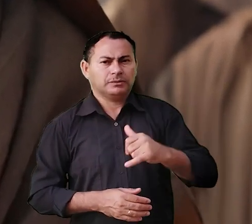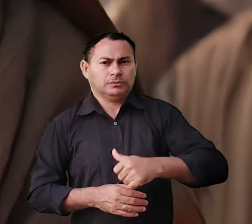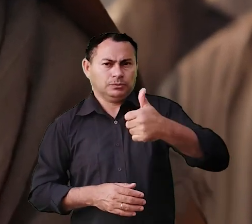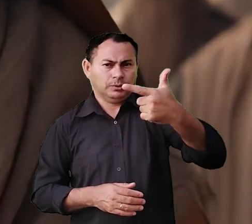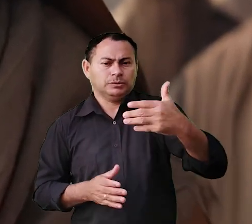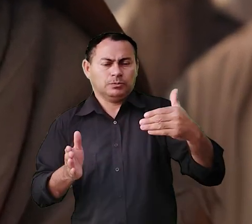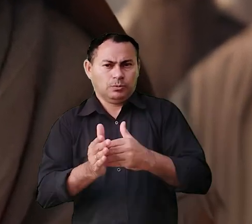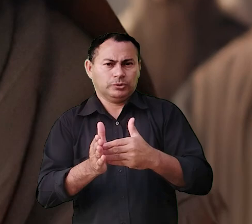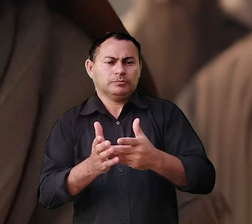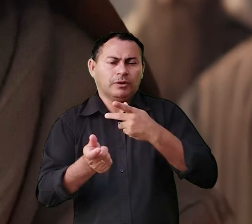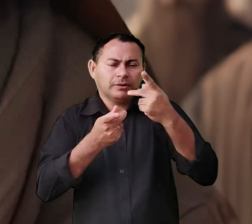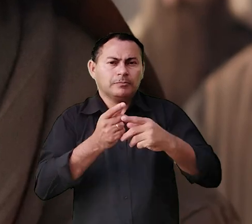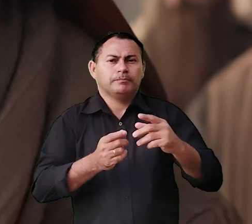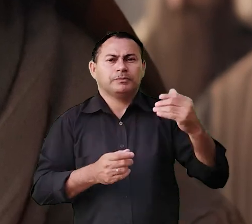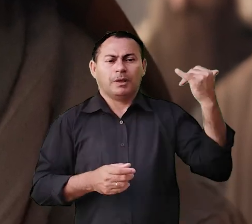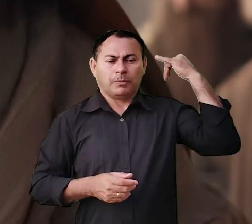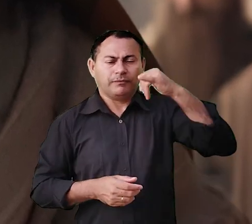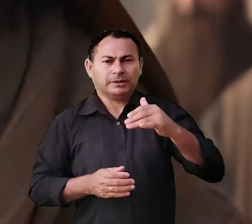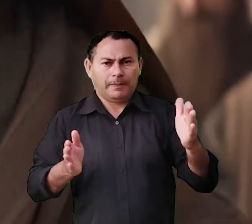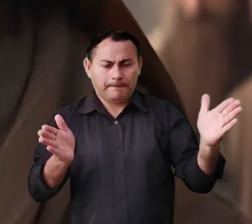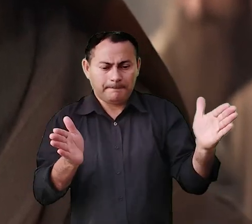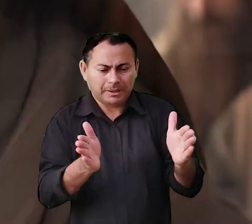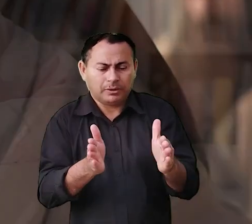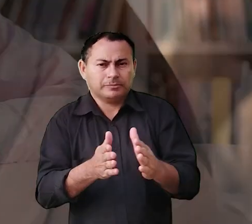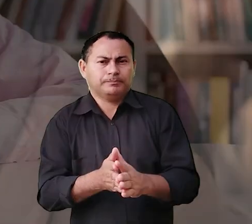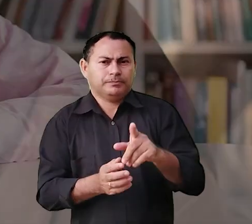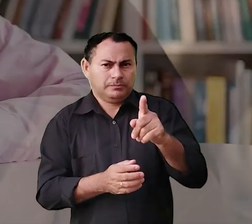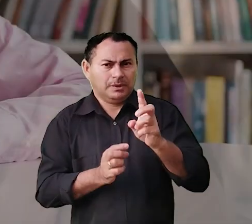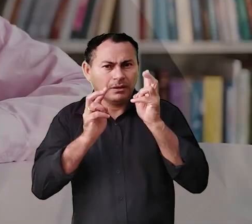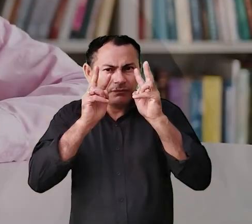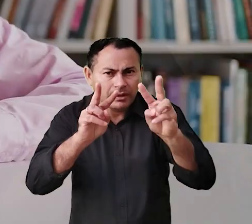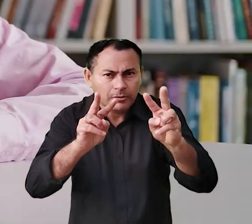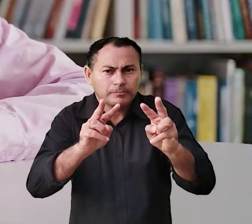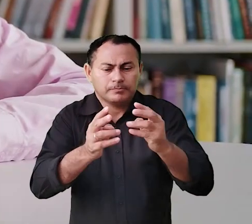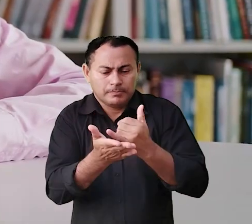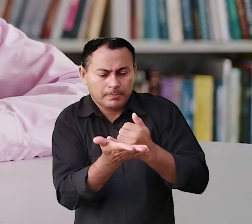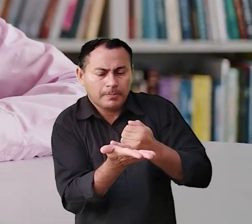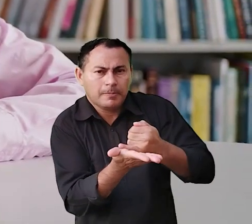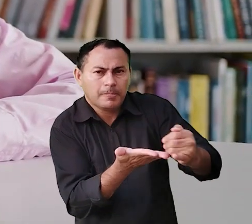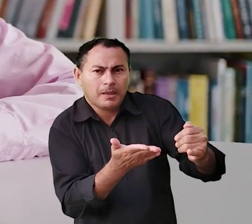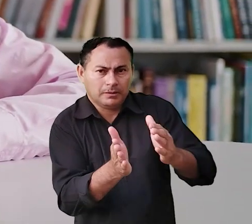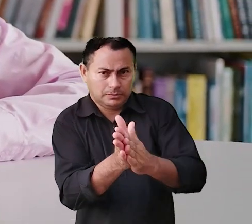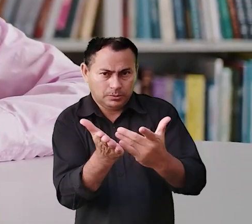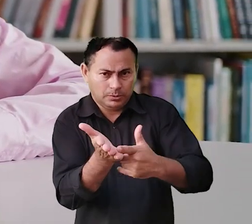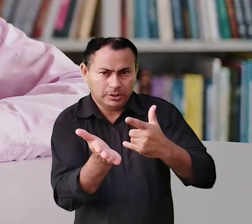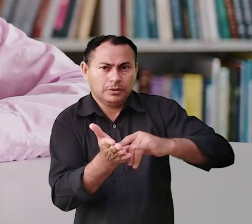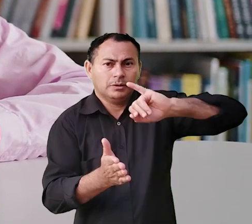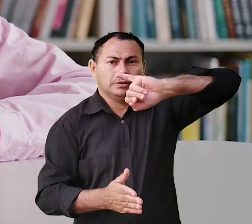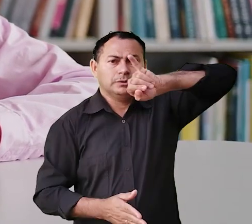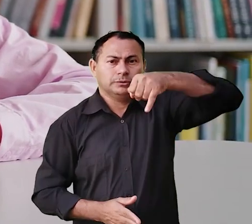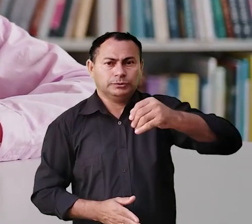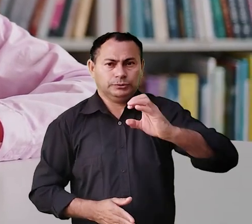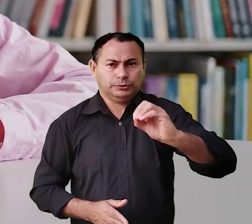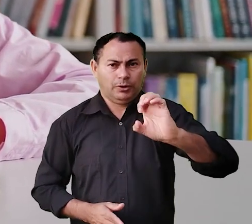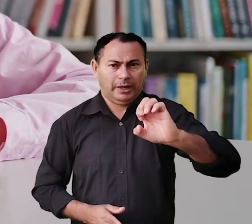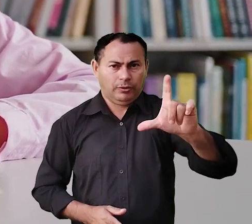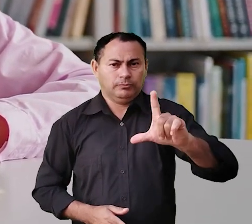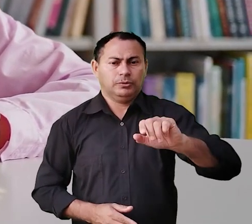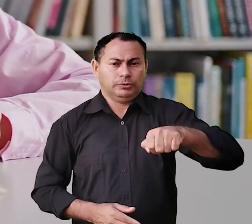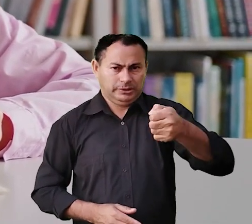12 últimos profetas, os chamados profetas menores. Você acabou de ouvir a introdução do livro de